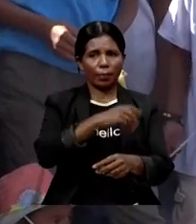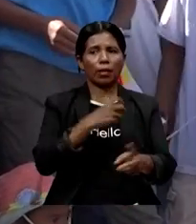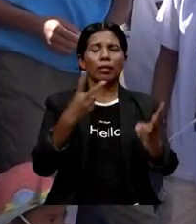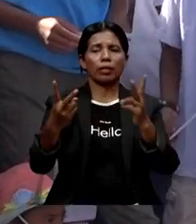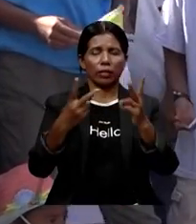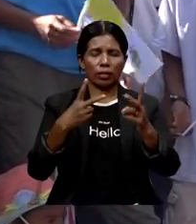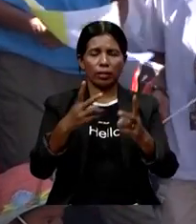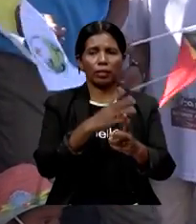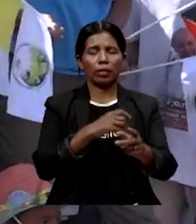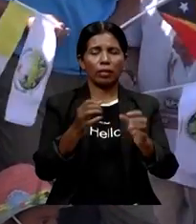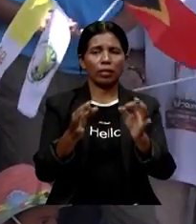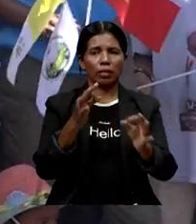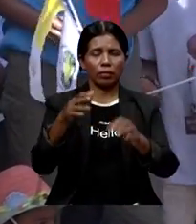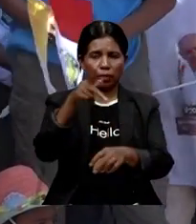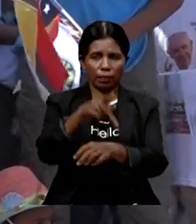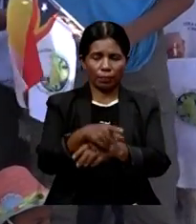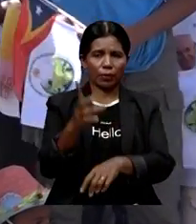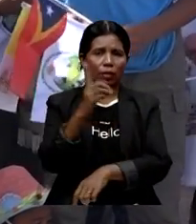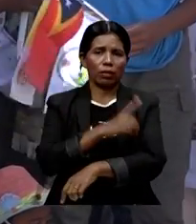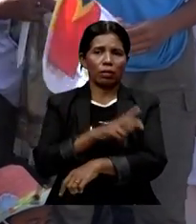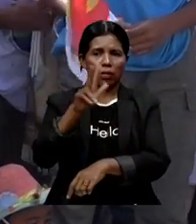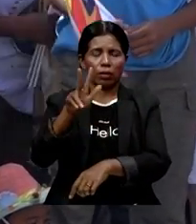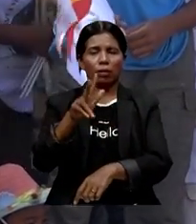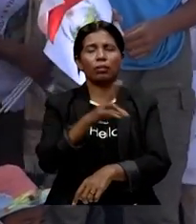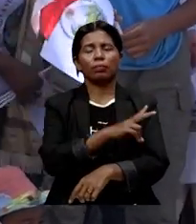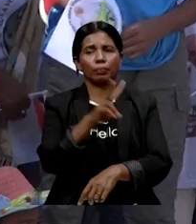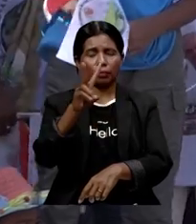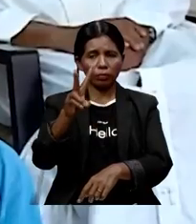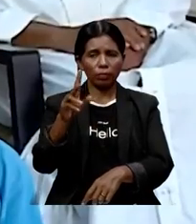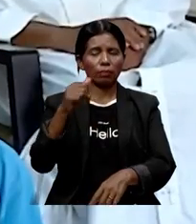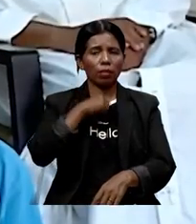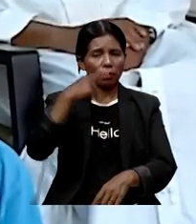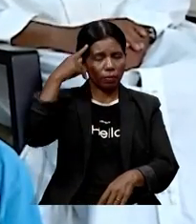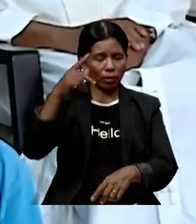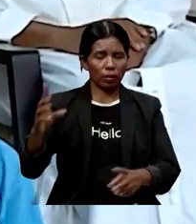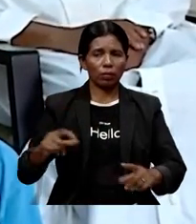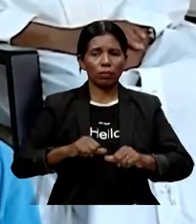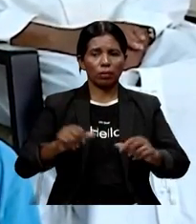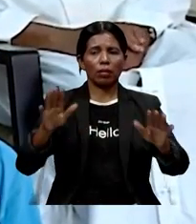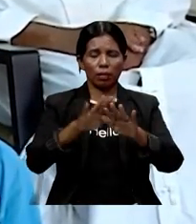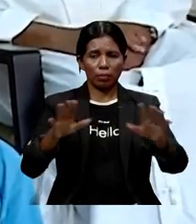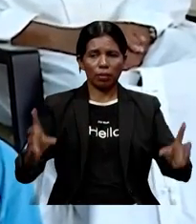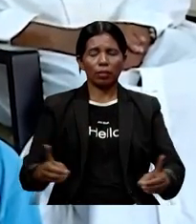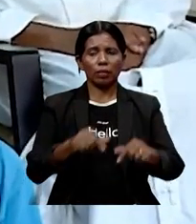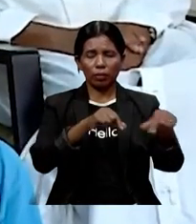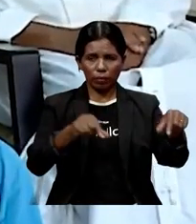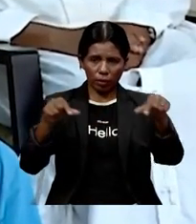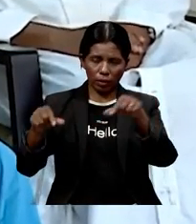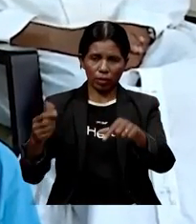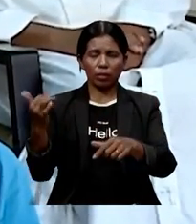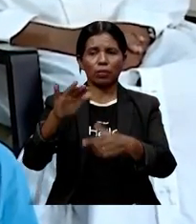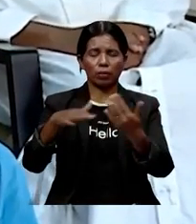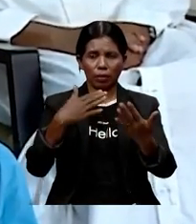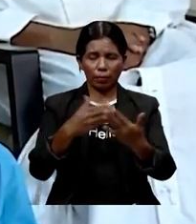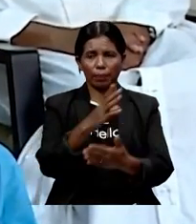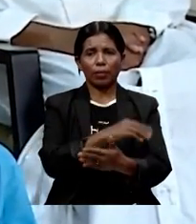que calanda da Gona. Baloron da Rua Knia, Papa Francisco continua a visita a Labar Deficiência Sira e a Madre Alma Praia dos Coqueiros,